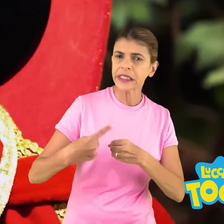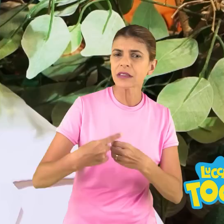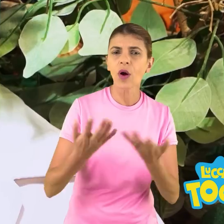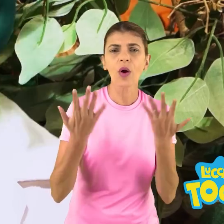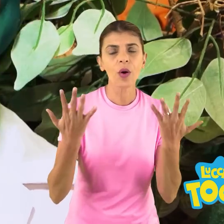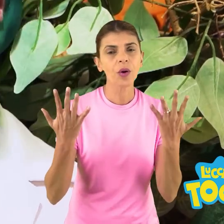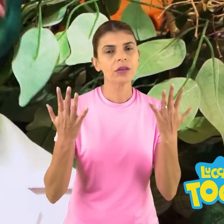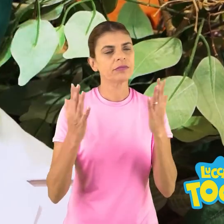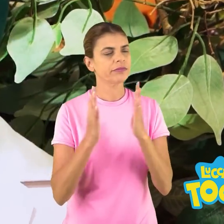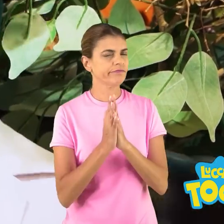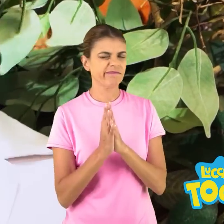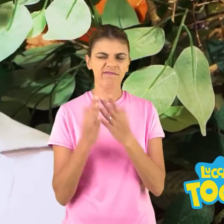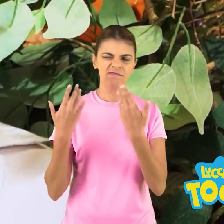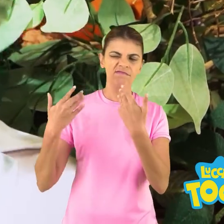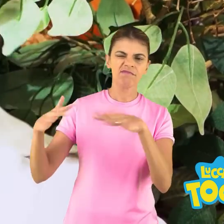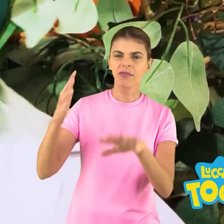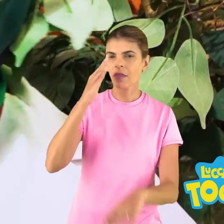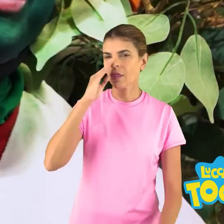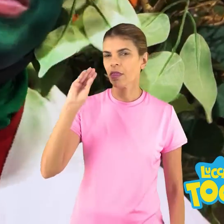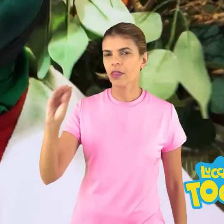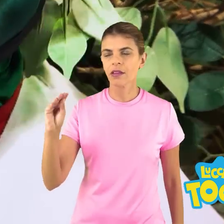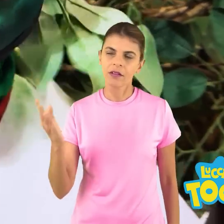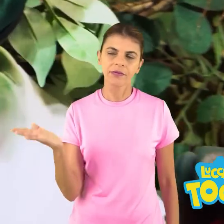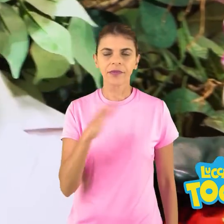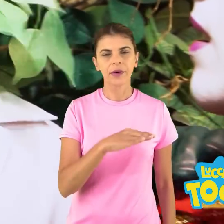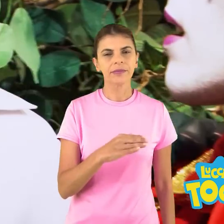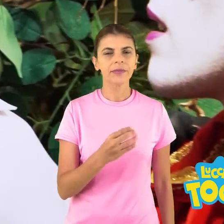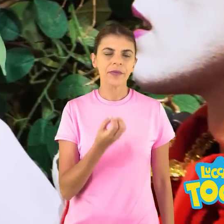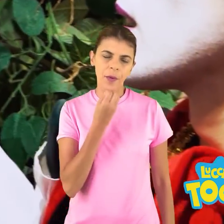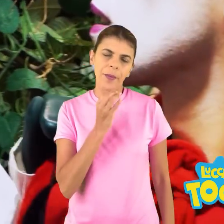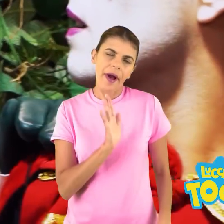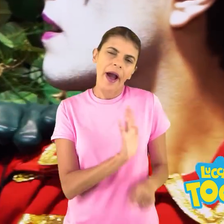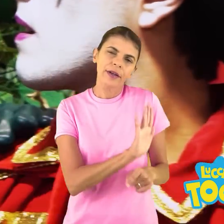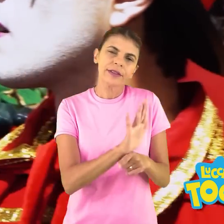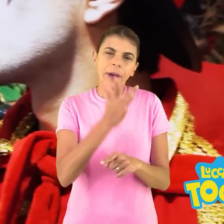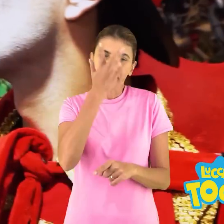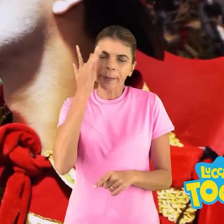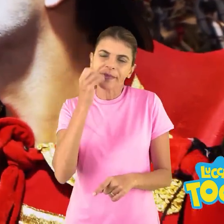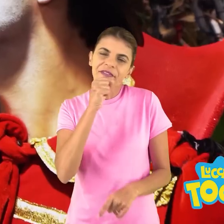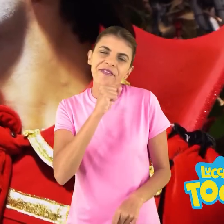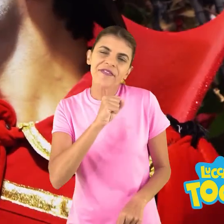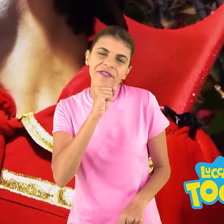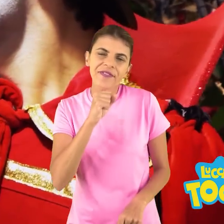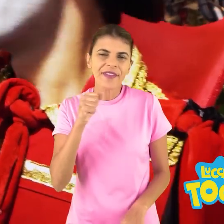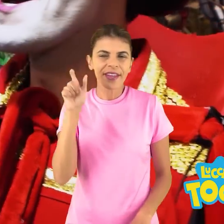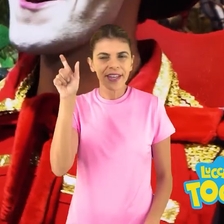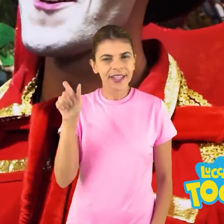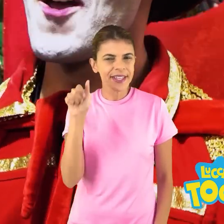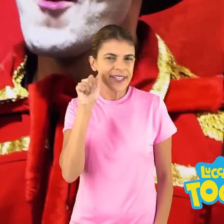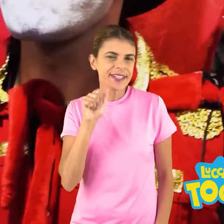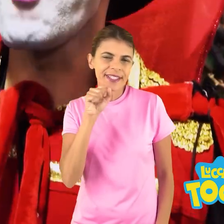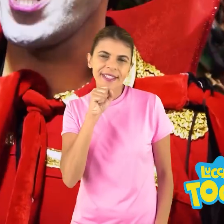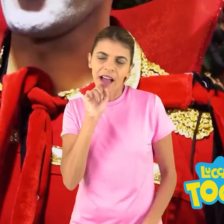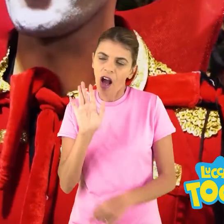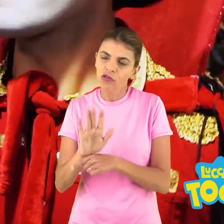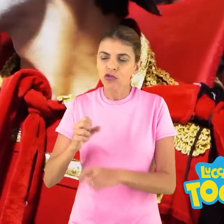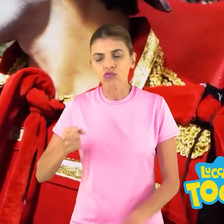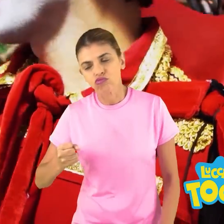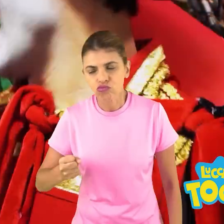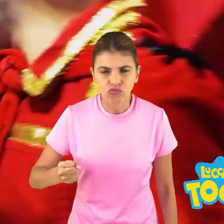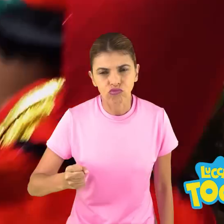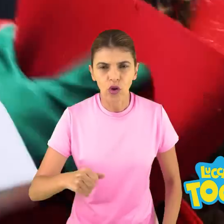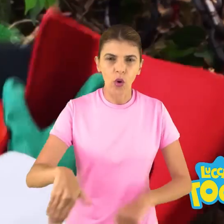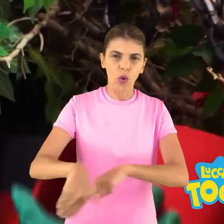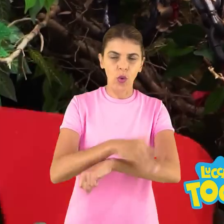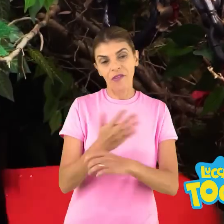cidade? Deixa eles pra lá! Vem, Vovô Bonzinho! Vamos ajudar algumas velhinhas a atravessar a rua! Bora, Dr.